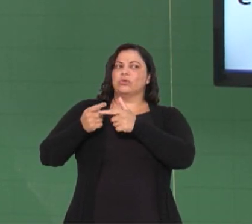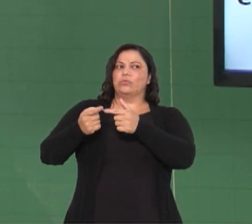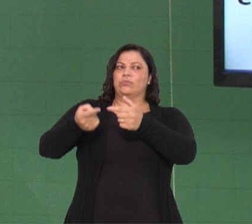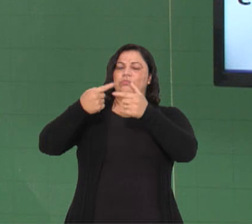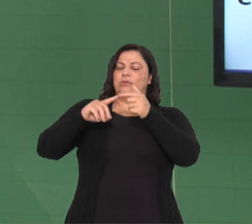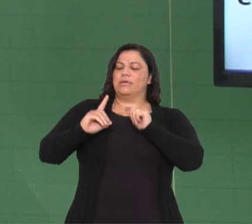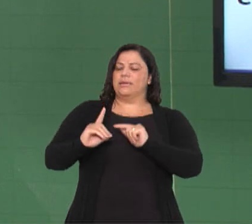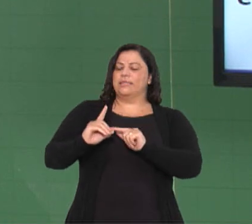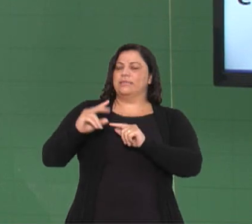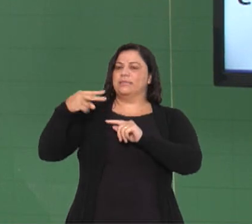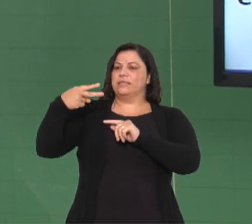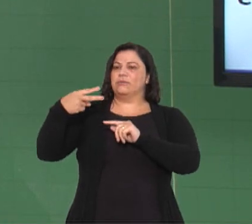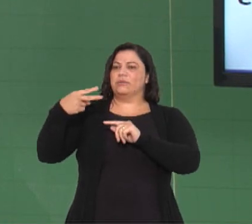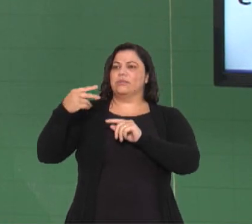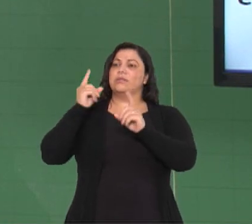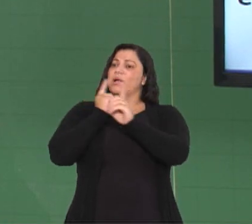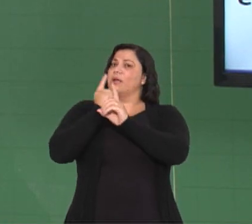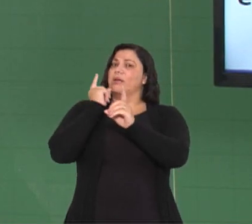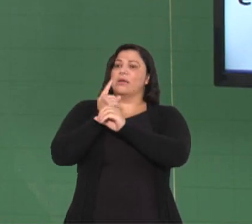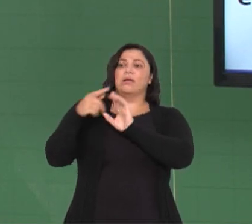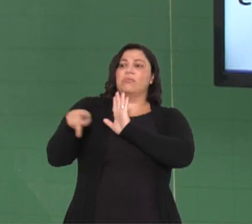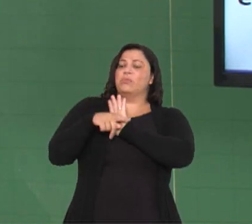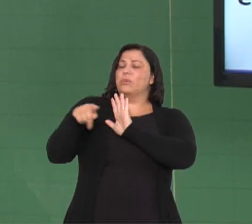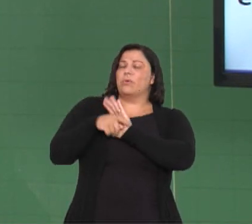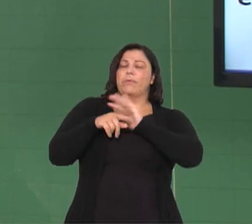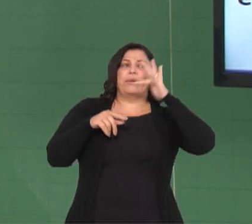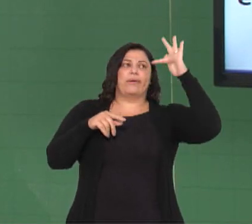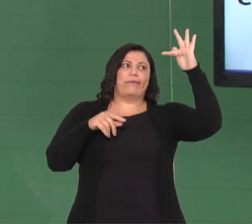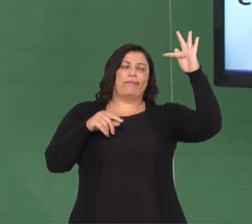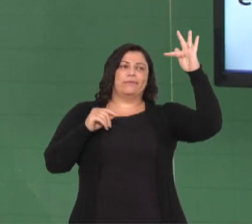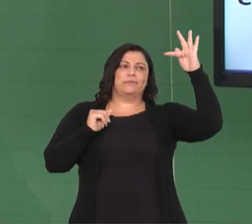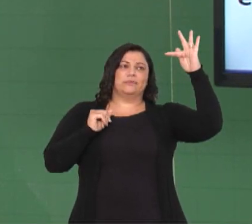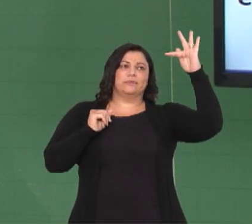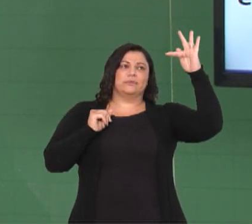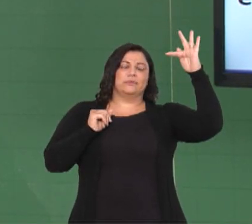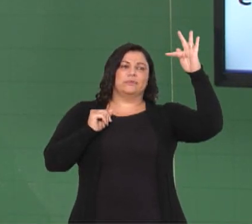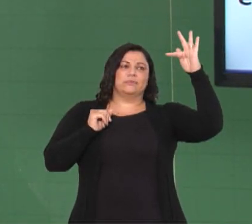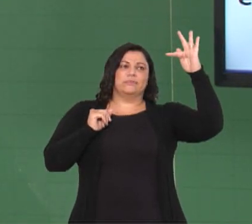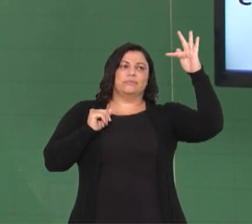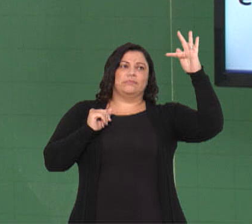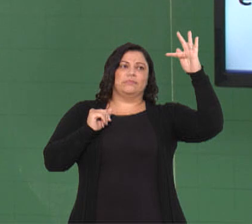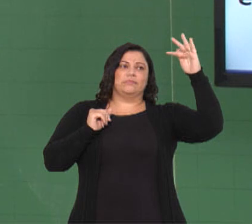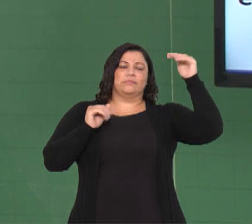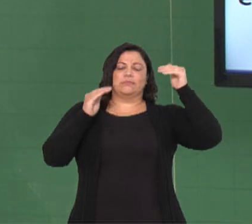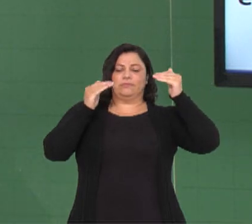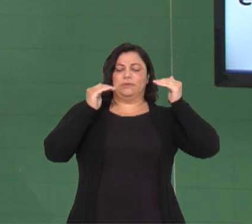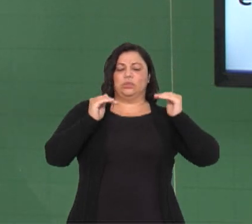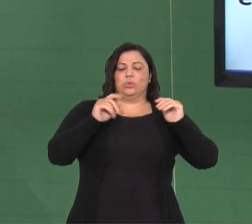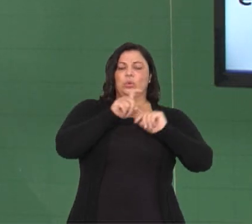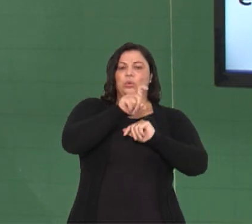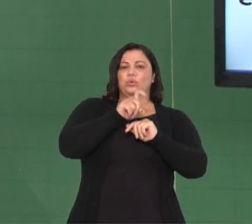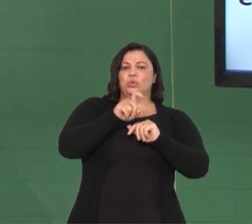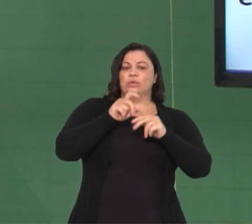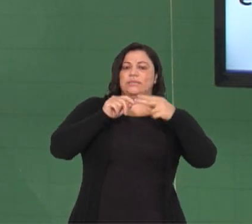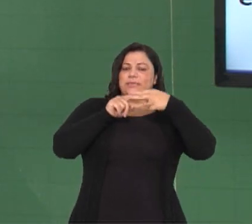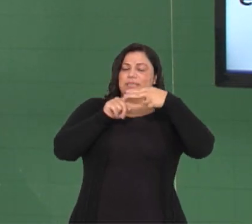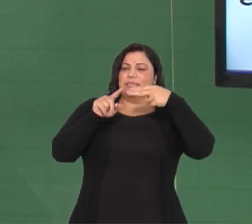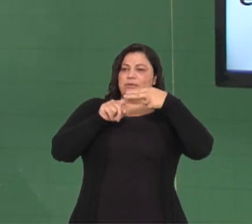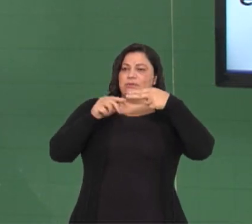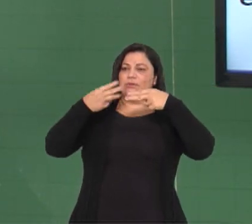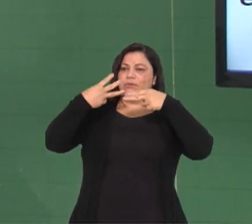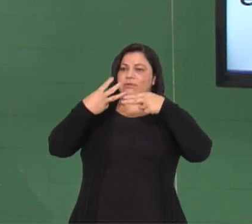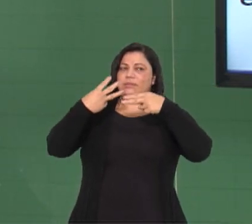força F inicial que a gente encontrou lá na primeira situação. Então, X seria igual a 3 vezes a